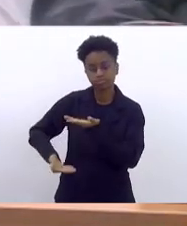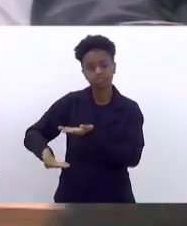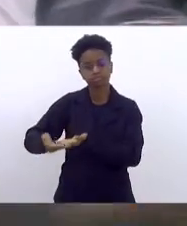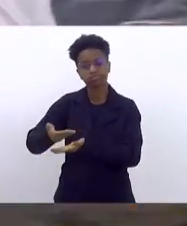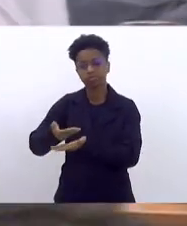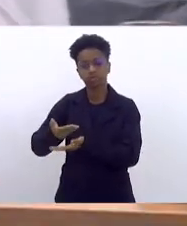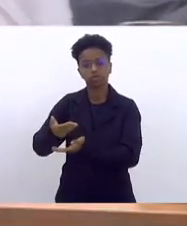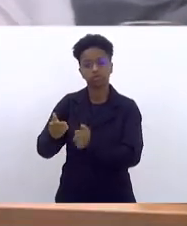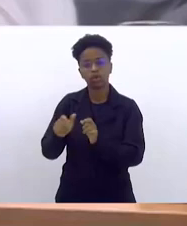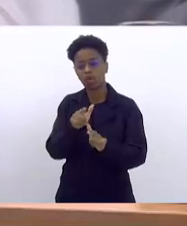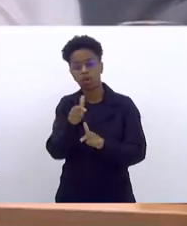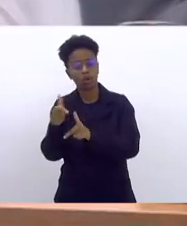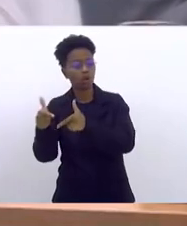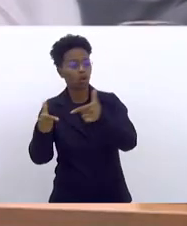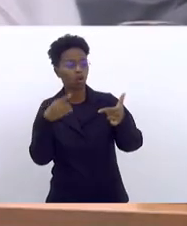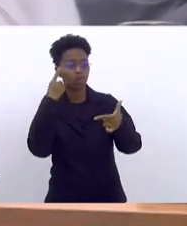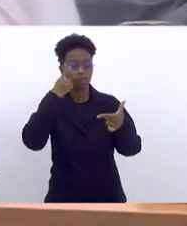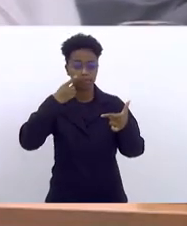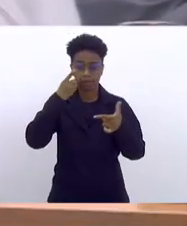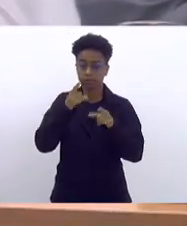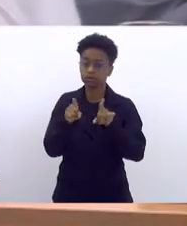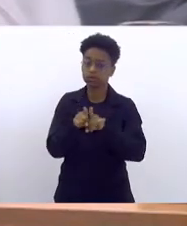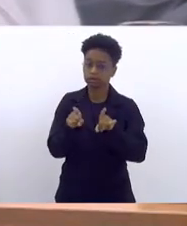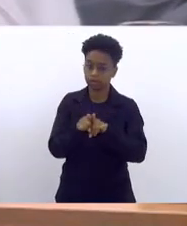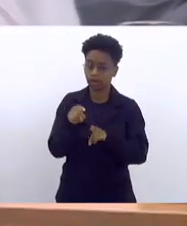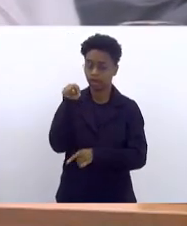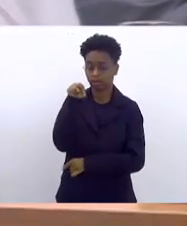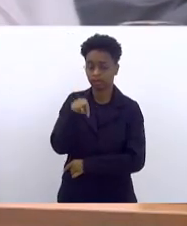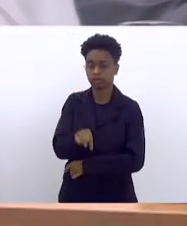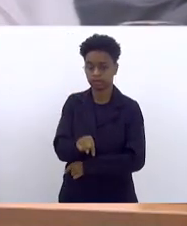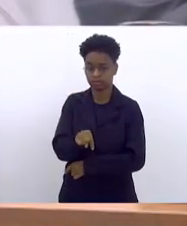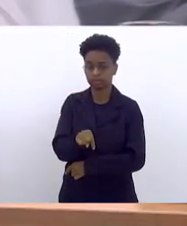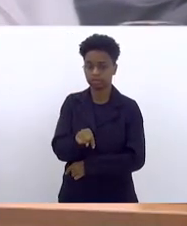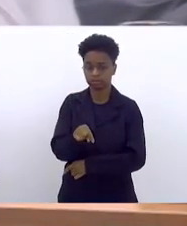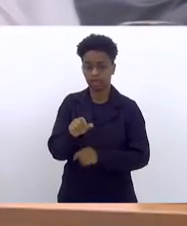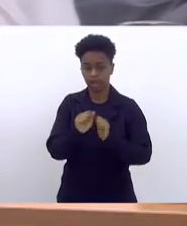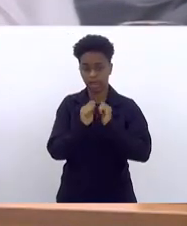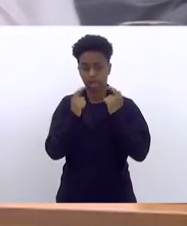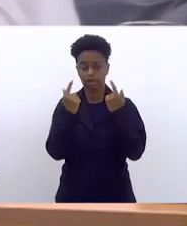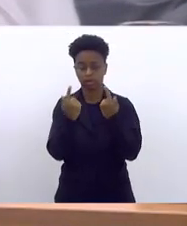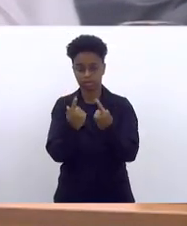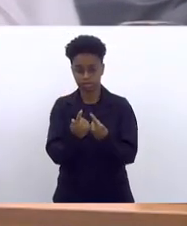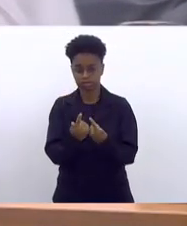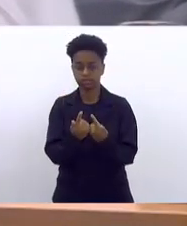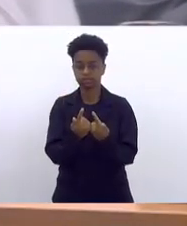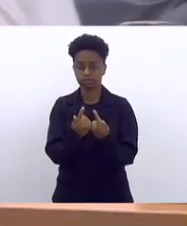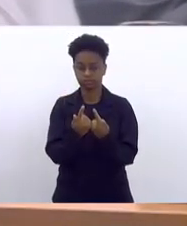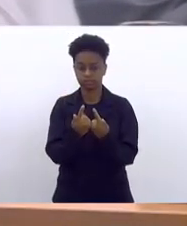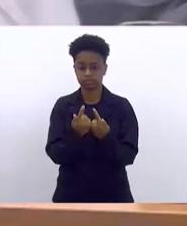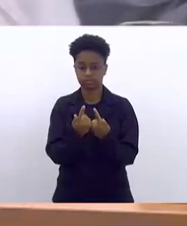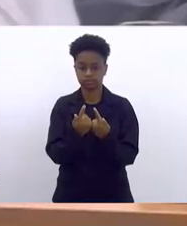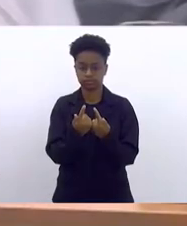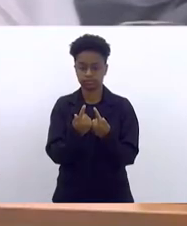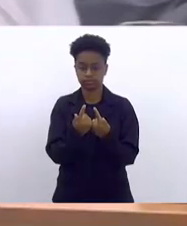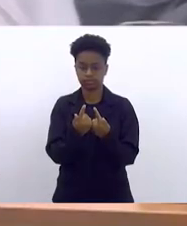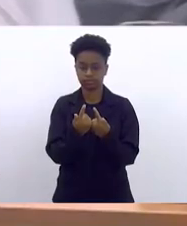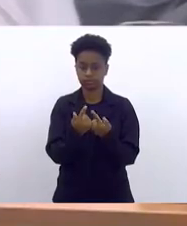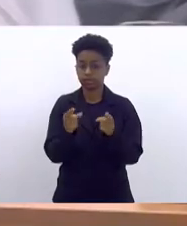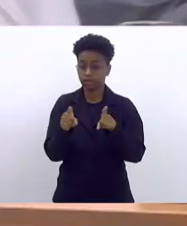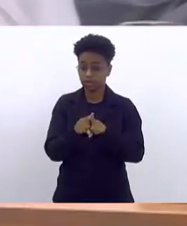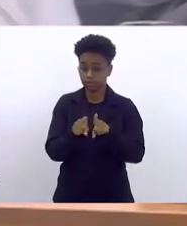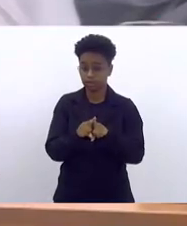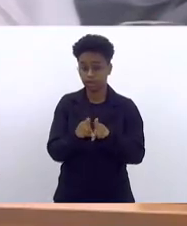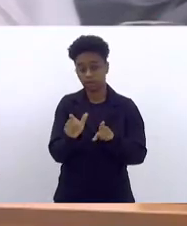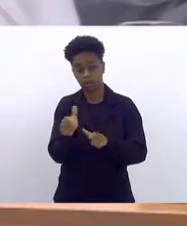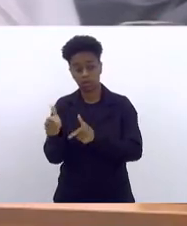com todos os demais deputados aqui dessa casa legislativa e aqueles que também